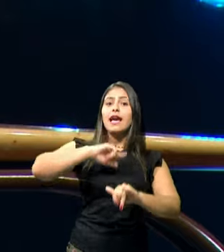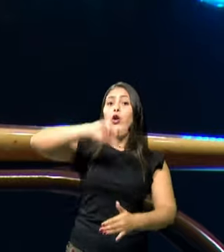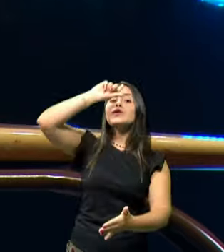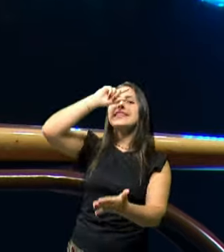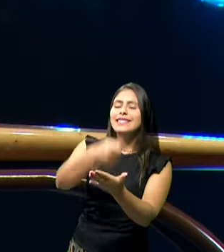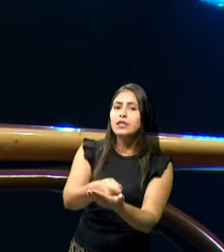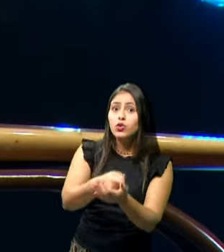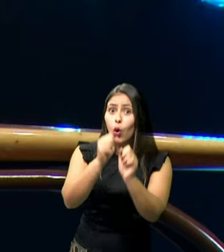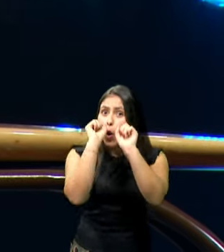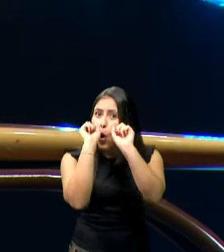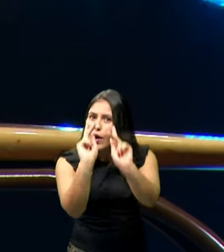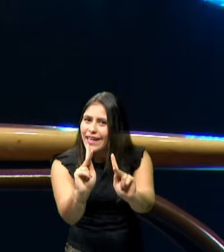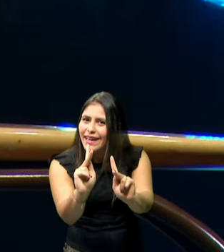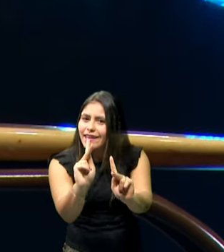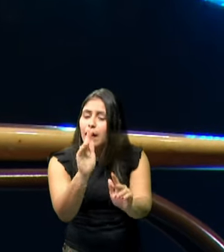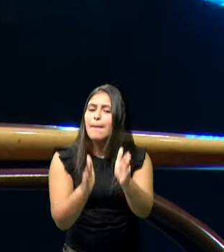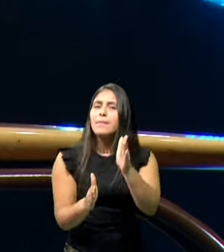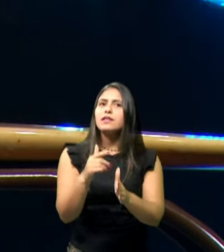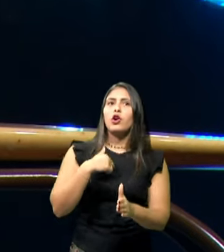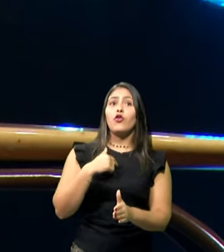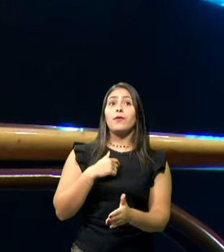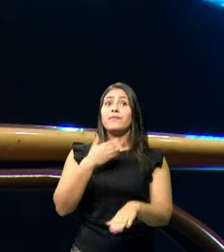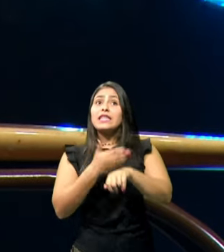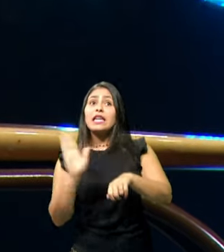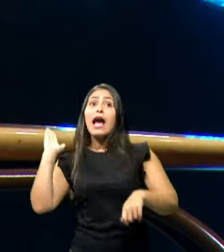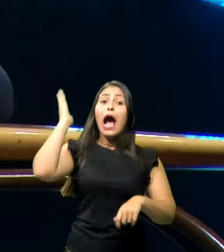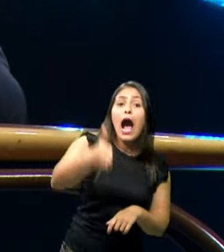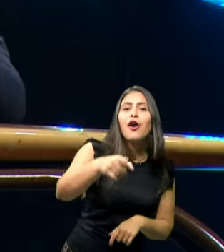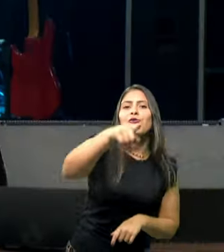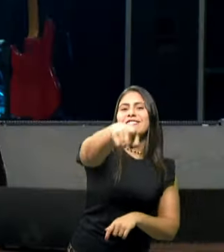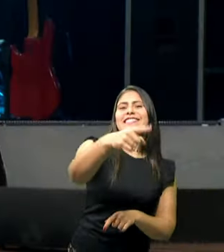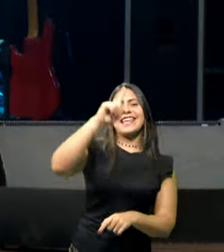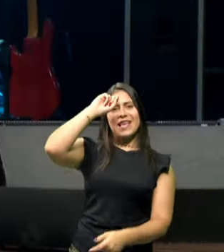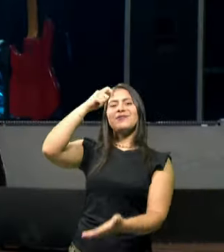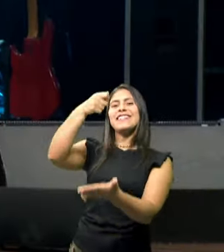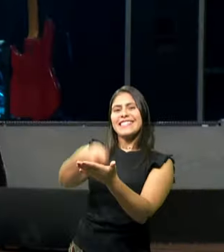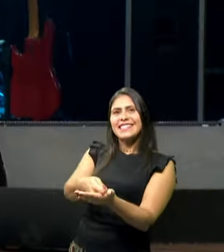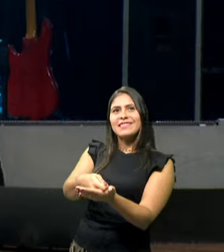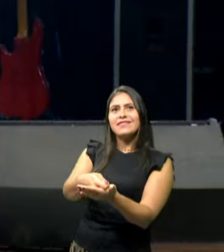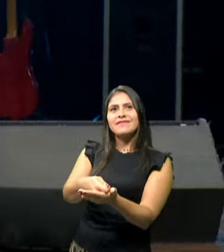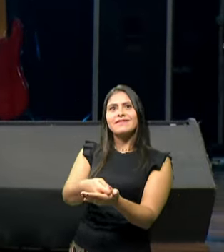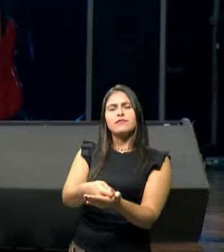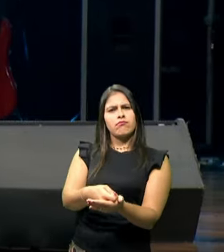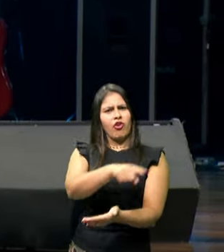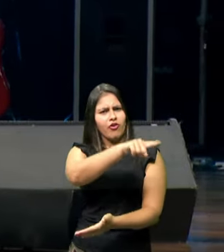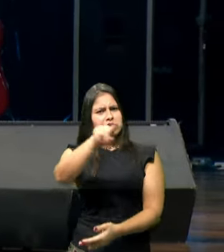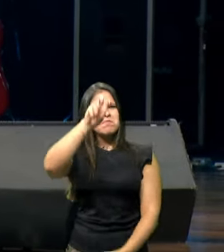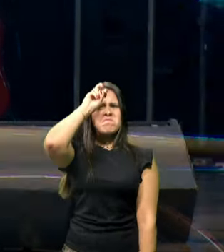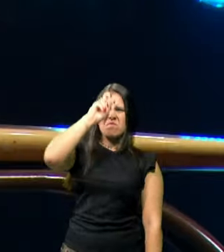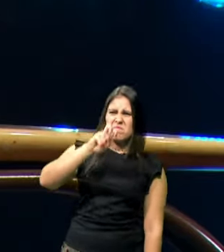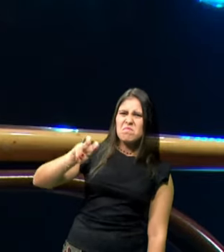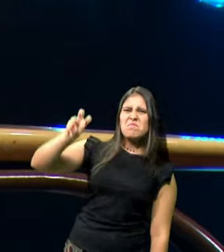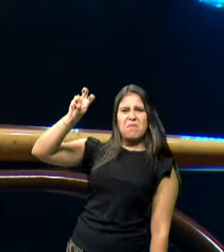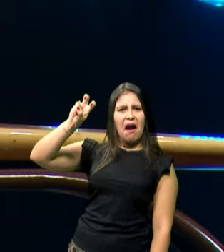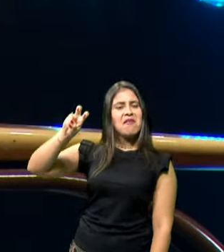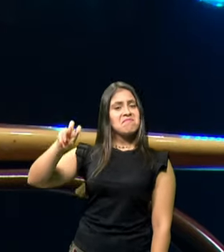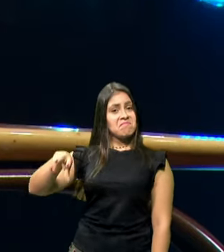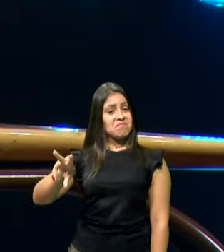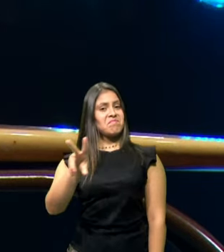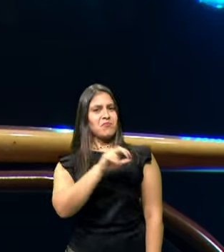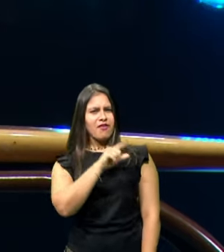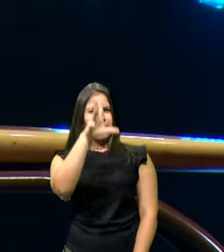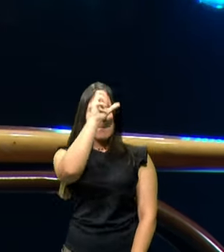Tá? Algumas vezes na mensagem eu vou fazer. Então vamos treinar? Olha aqui. Eu decido. Povo inteligente é fogo.